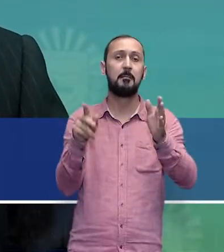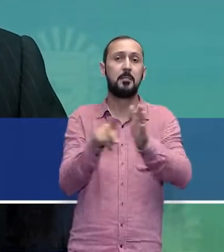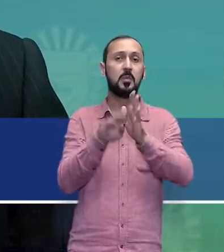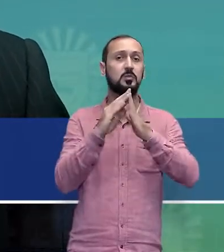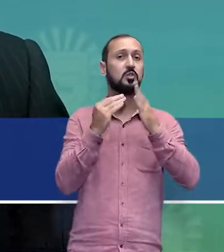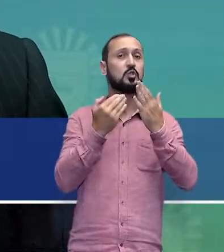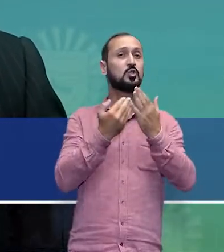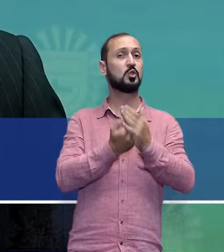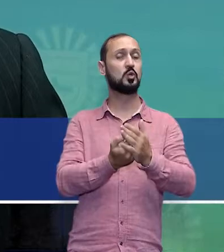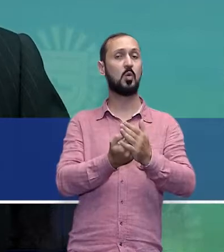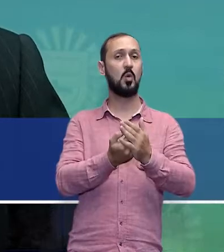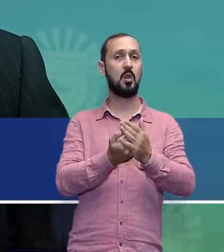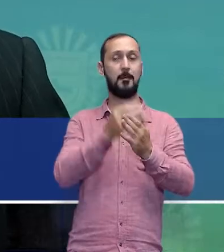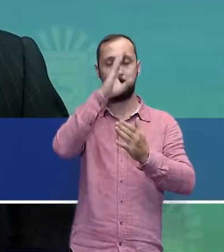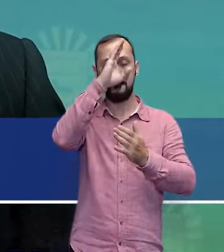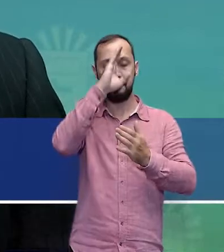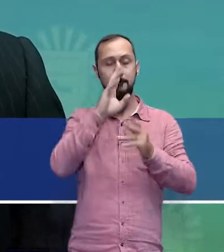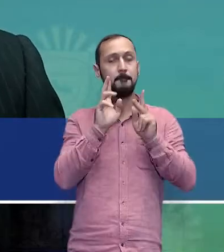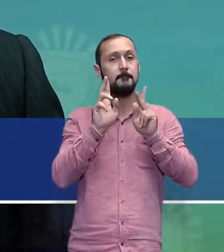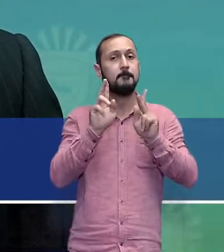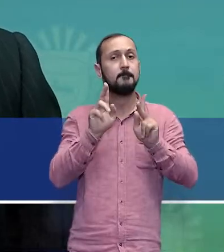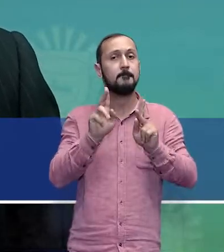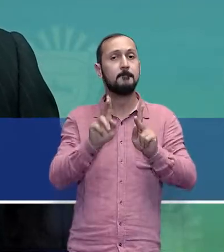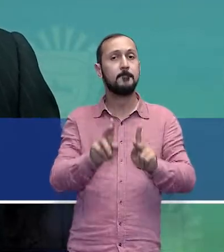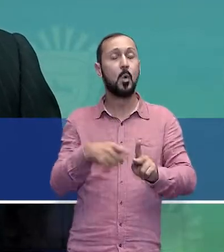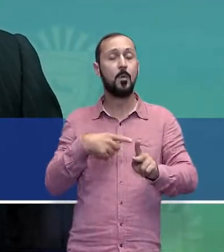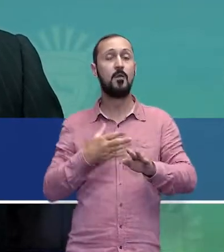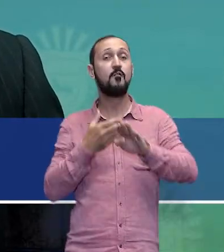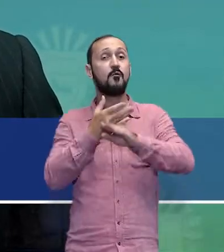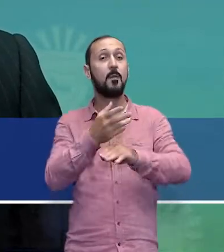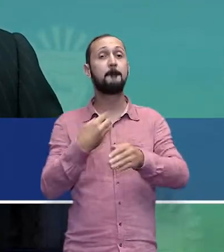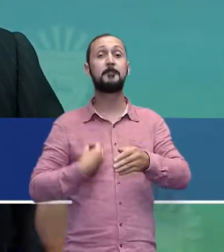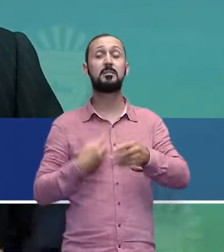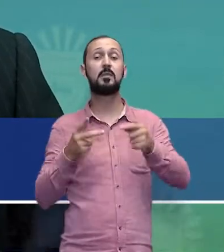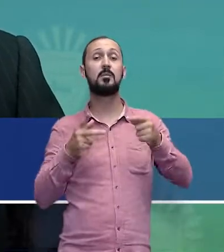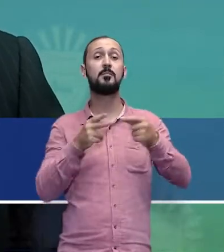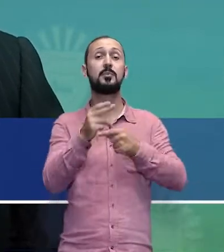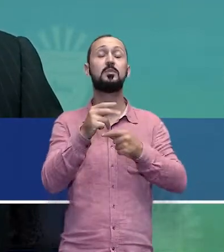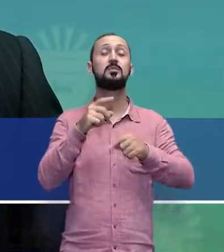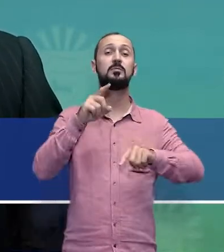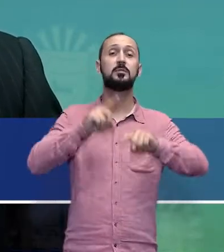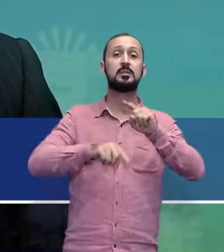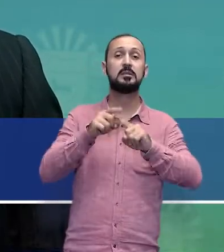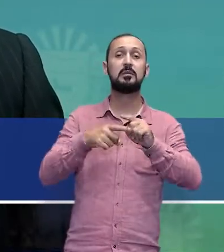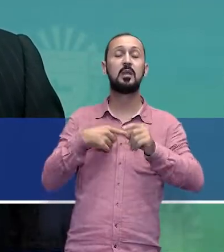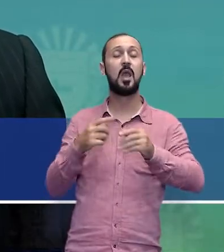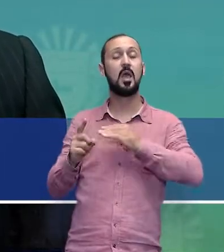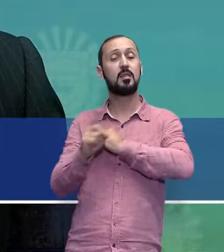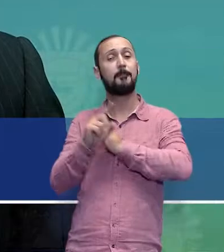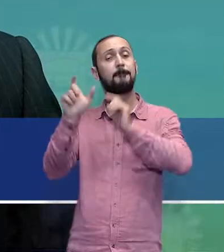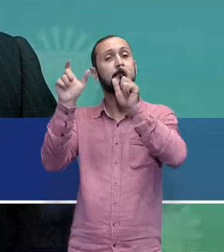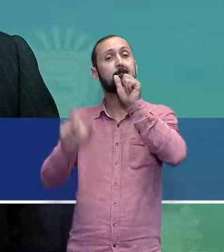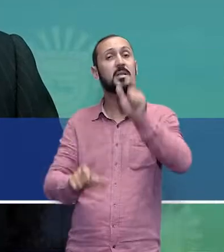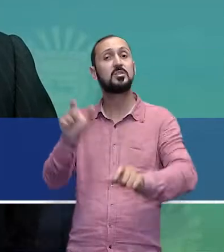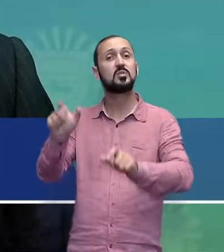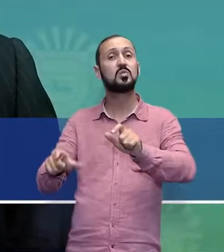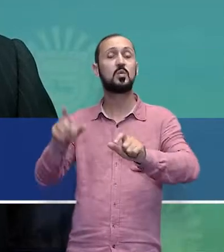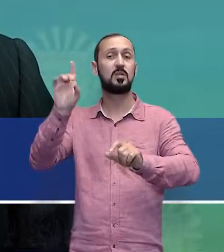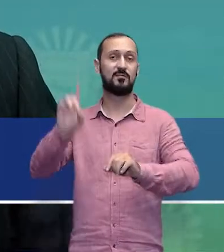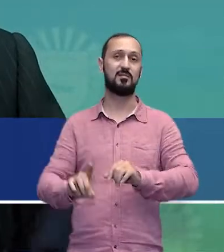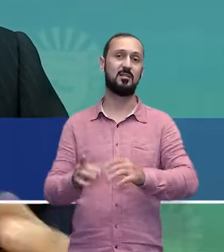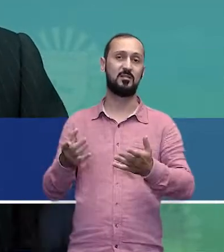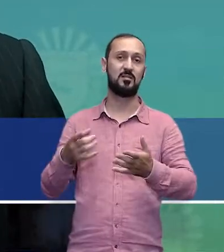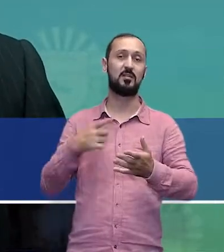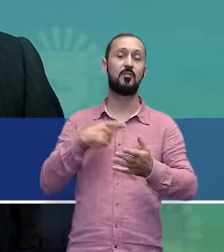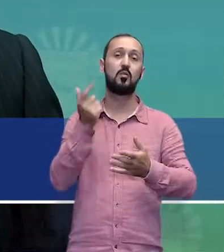instalação de parques infantis em escolas, também entrega de equipamentos para entidades que atendem pessoas com